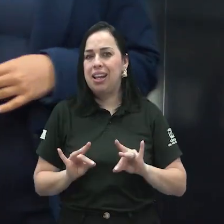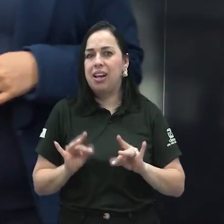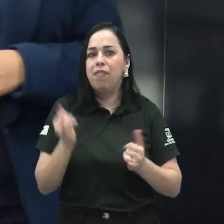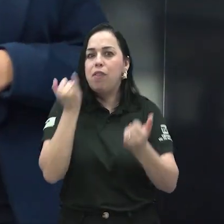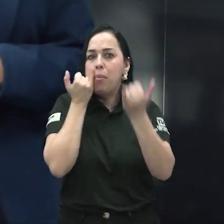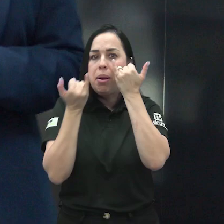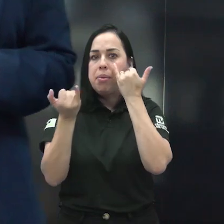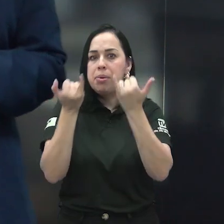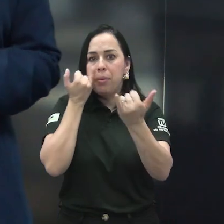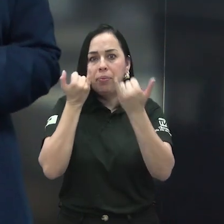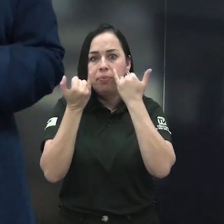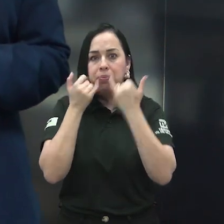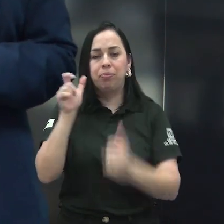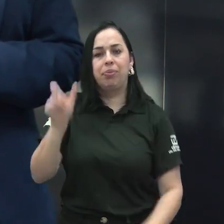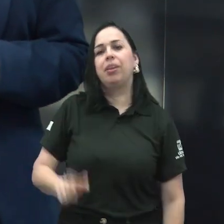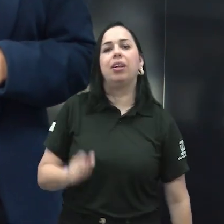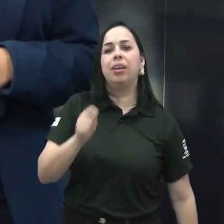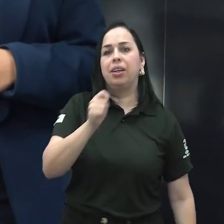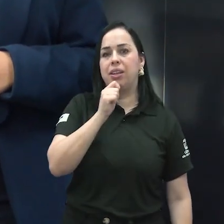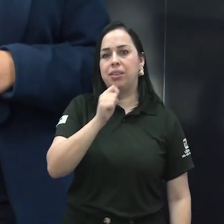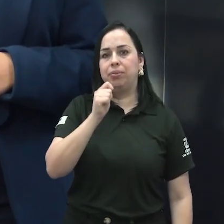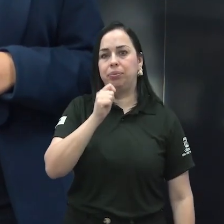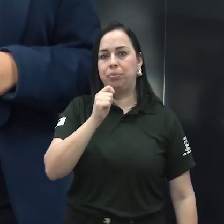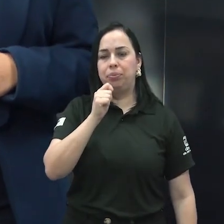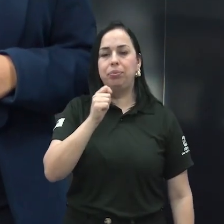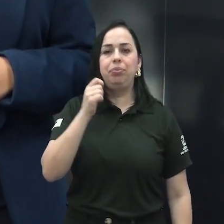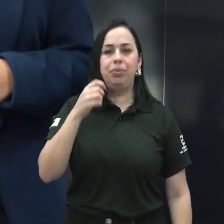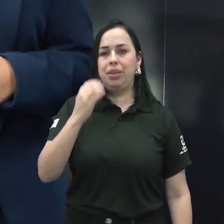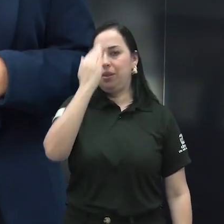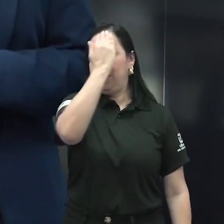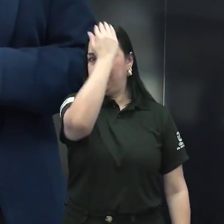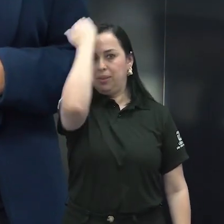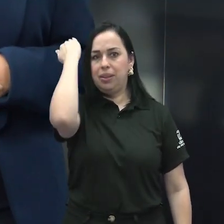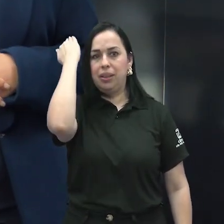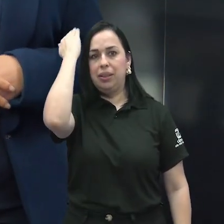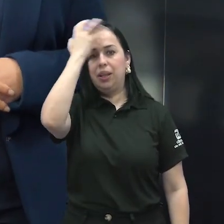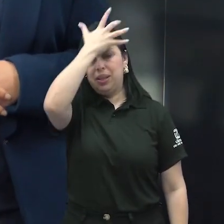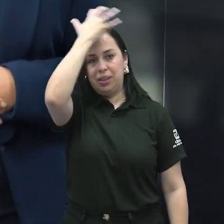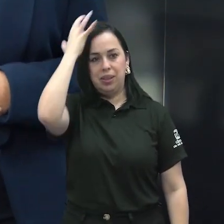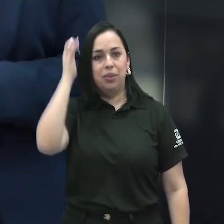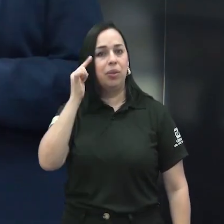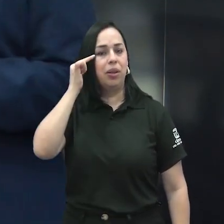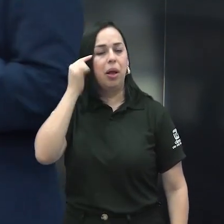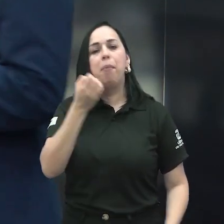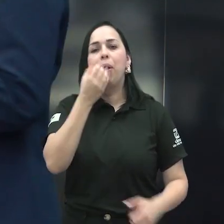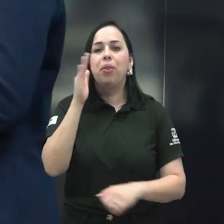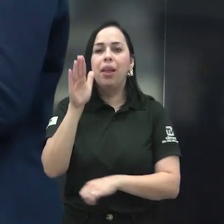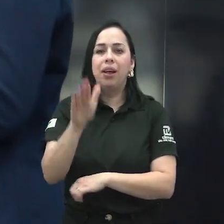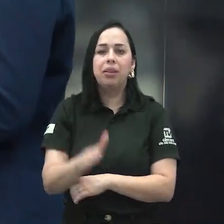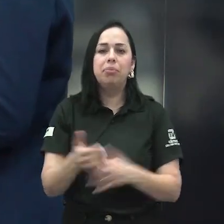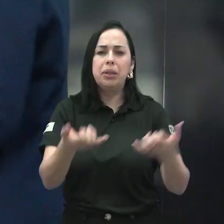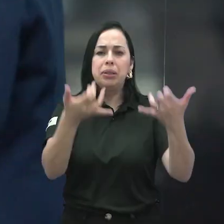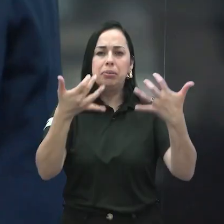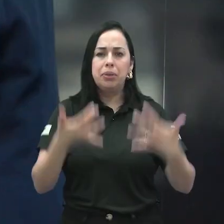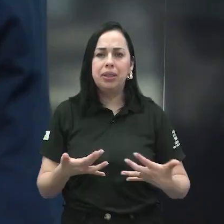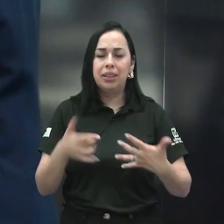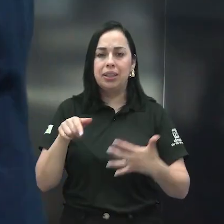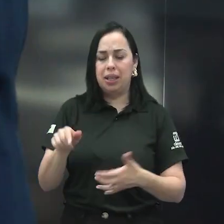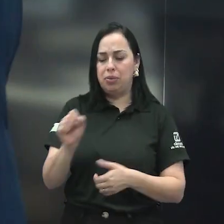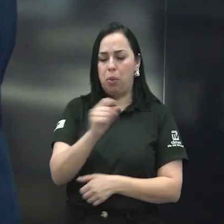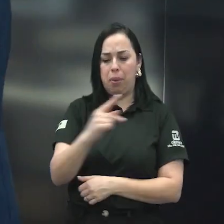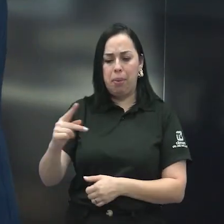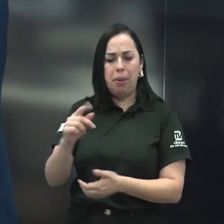mais informações sobre a nova função da ferramenta é o repórter Eduardo Campos. Boa tarde, Eduardo. Me conta